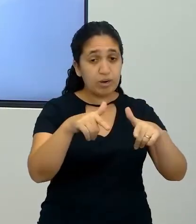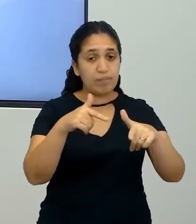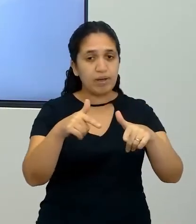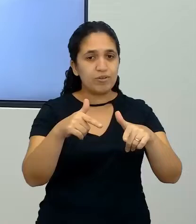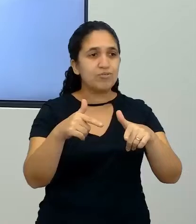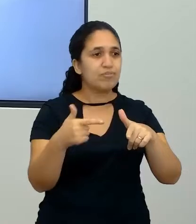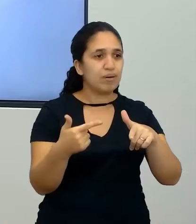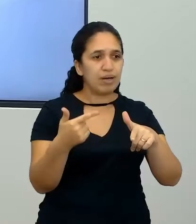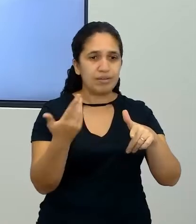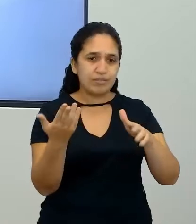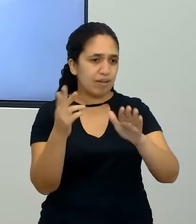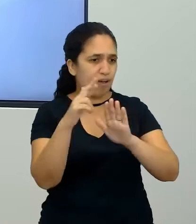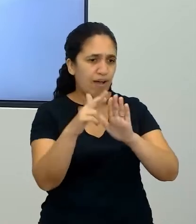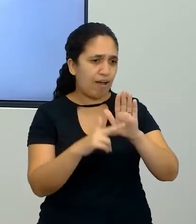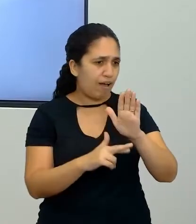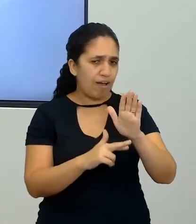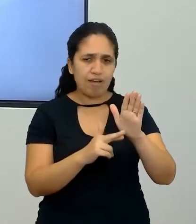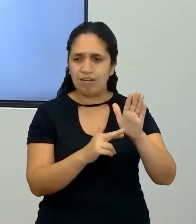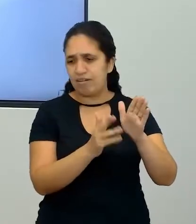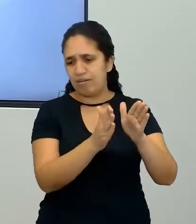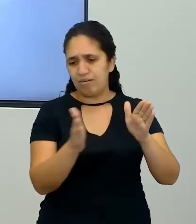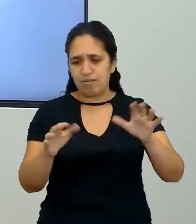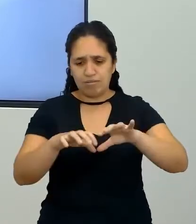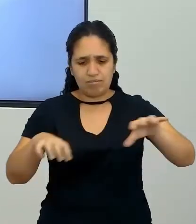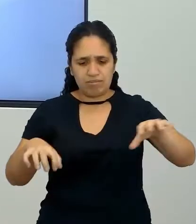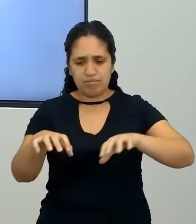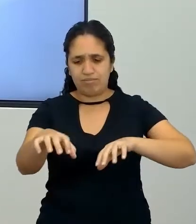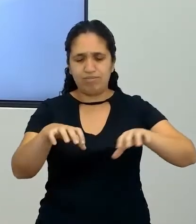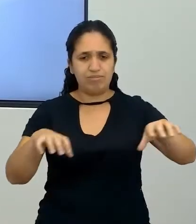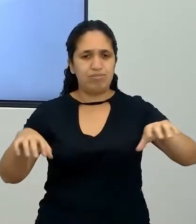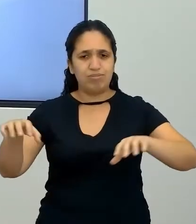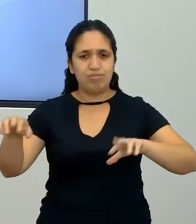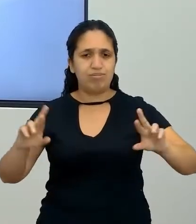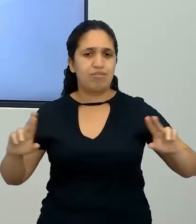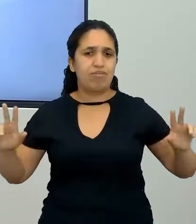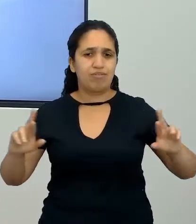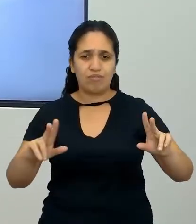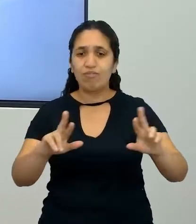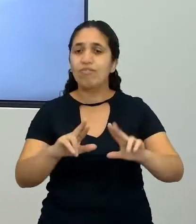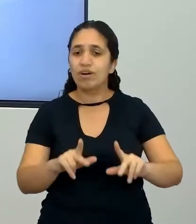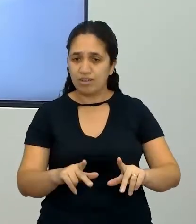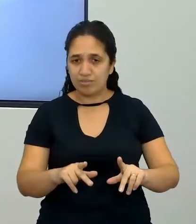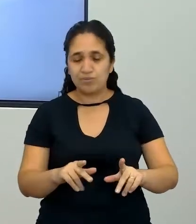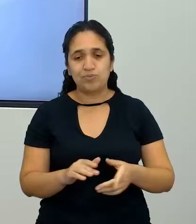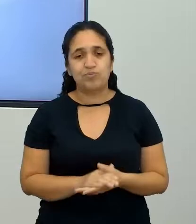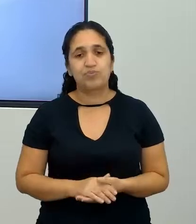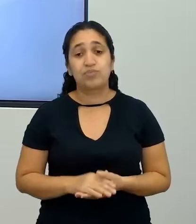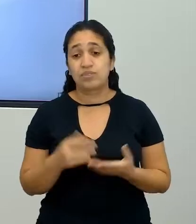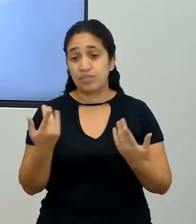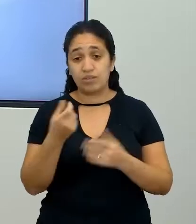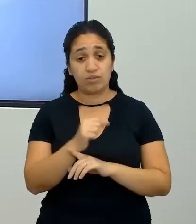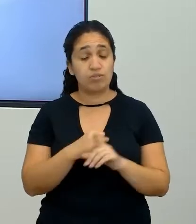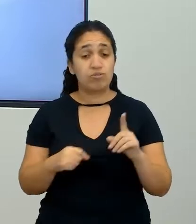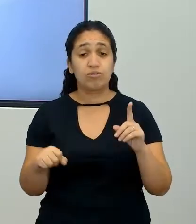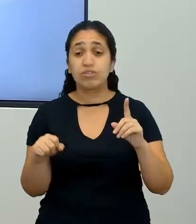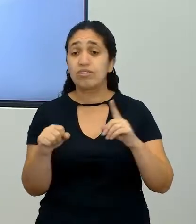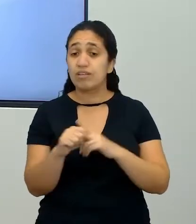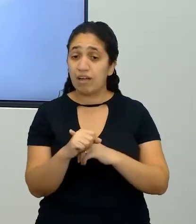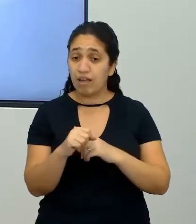vista também as regras, as normas dos outros trabalhos também, né? Então a